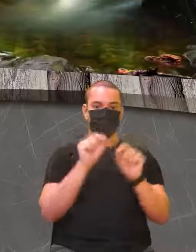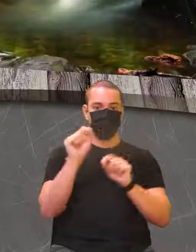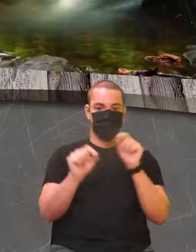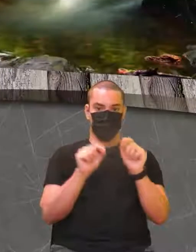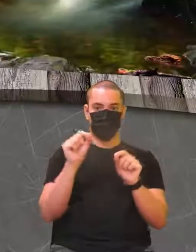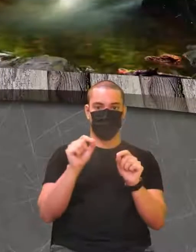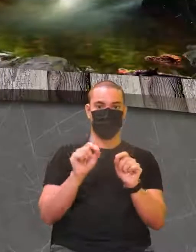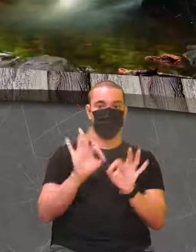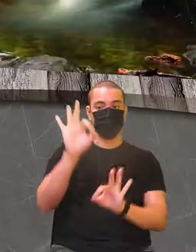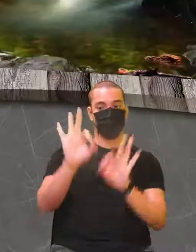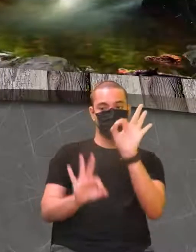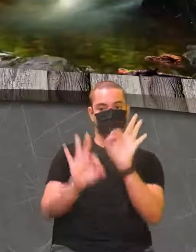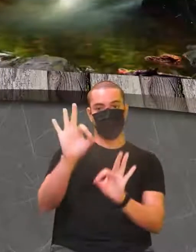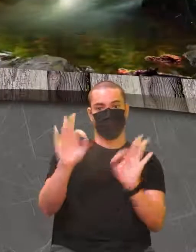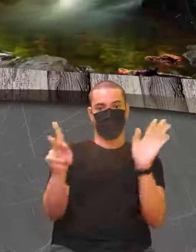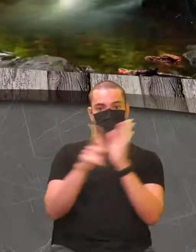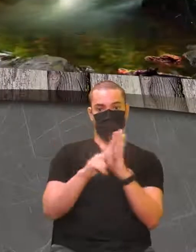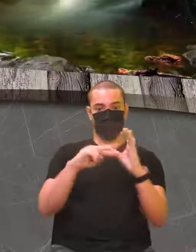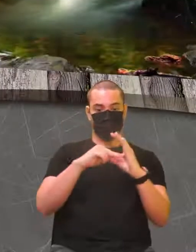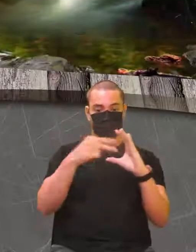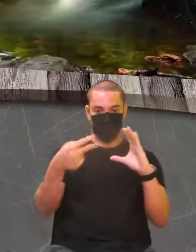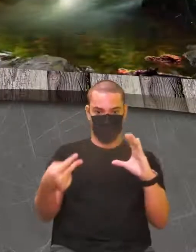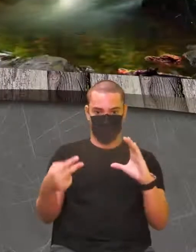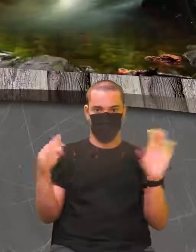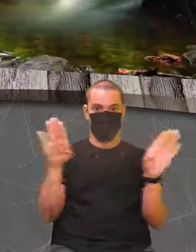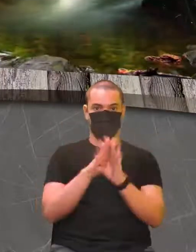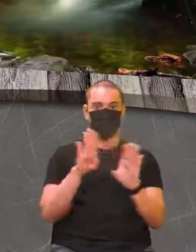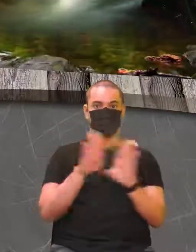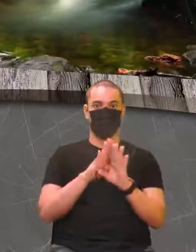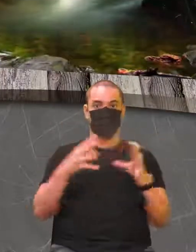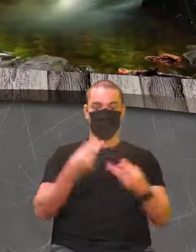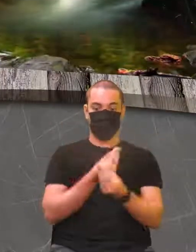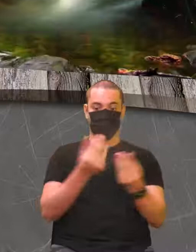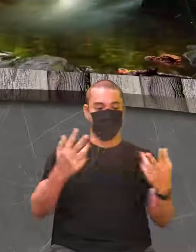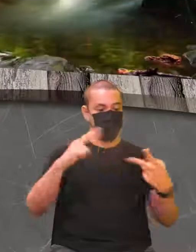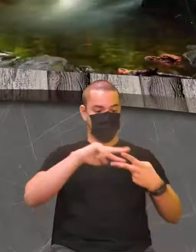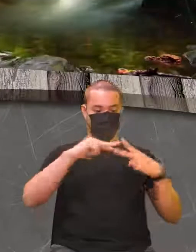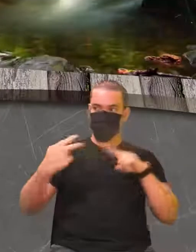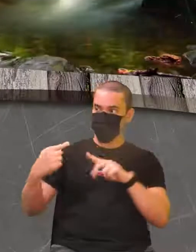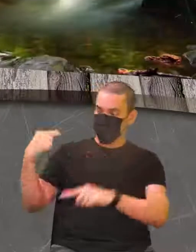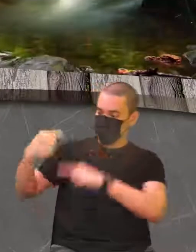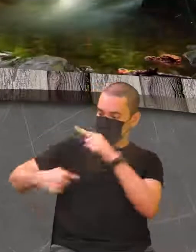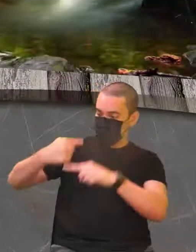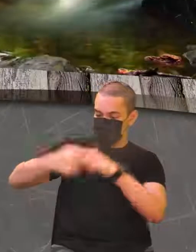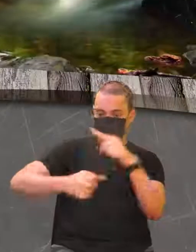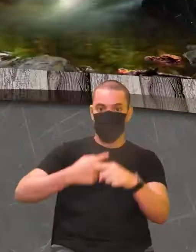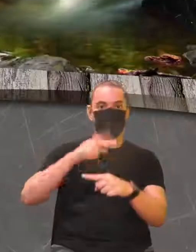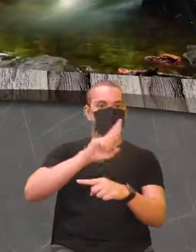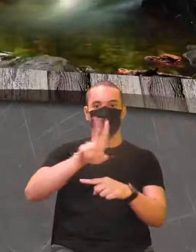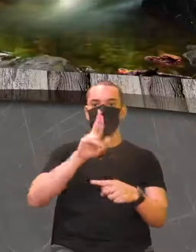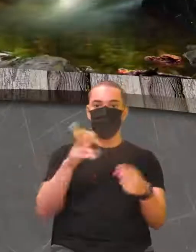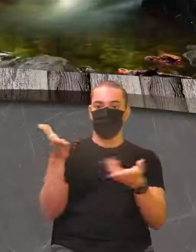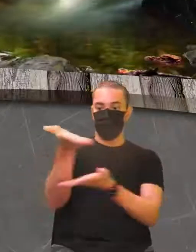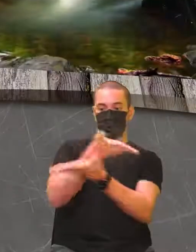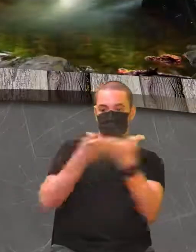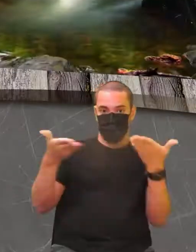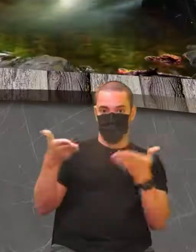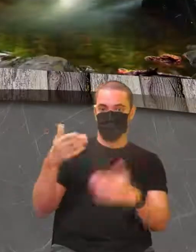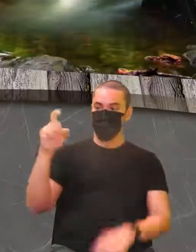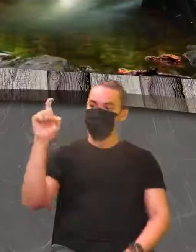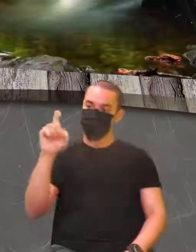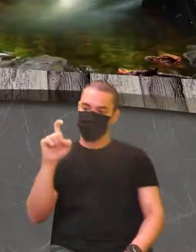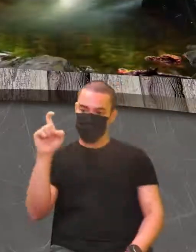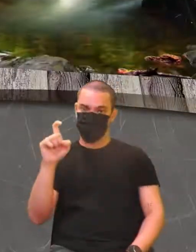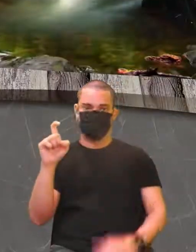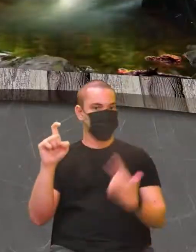à constituição desses genes e para as heranças. A parte não compartilhada do X, que não